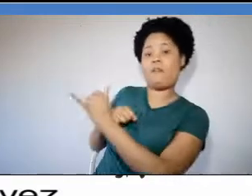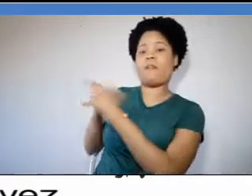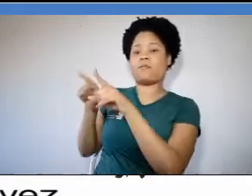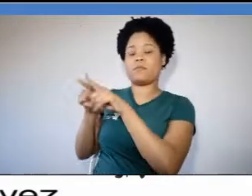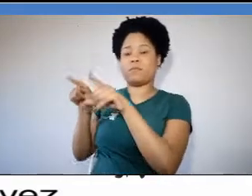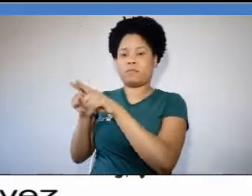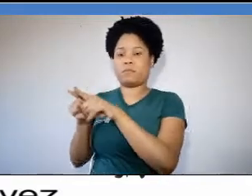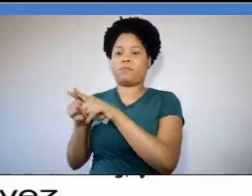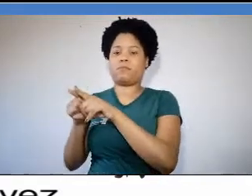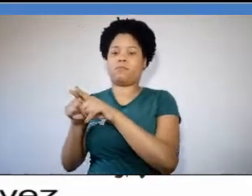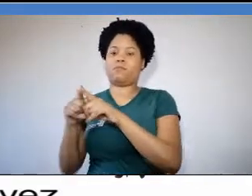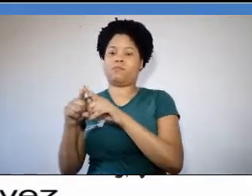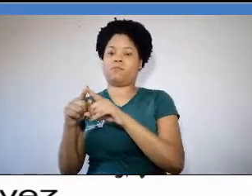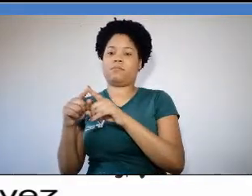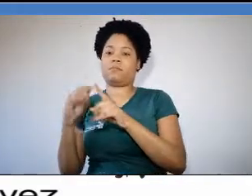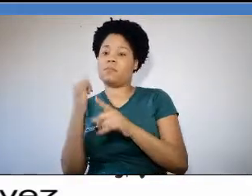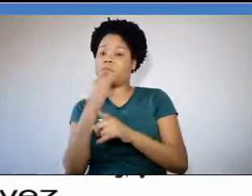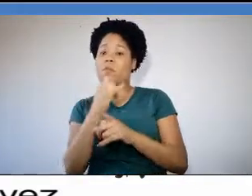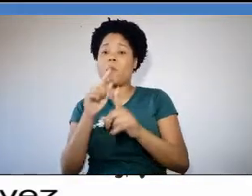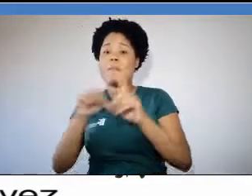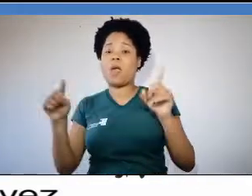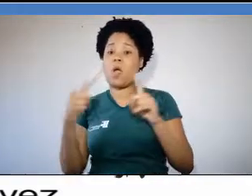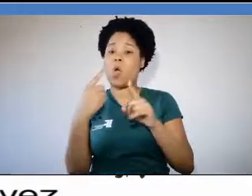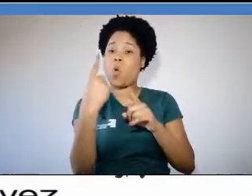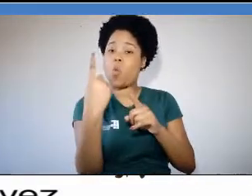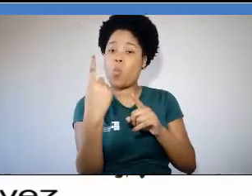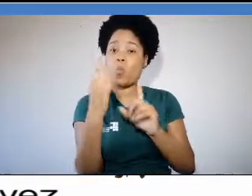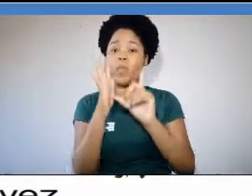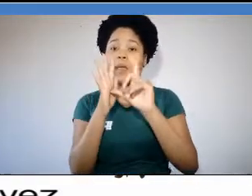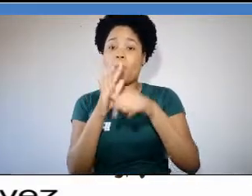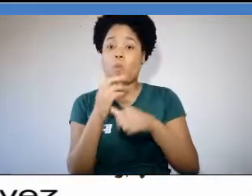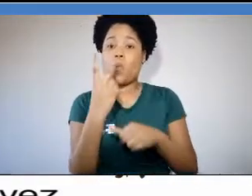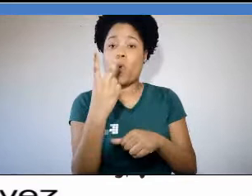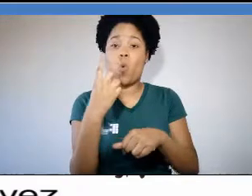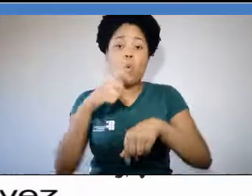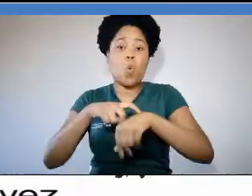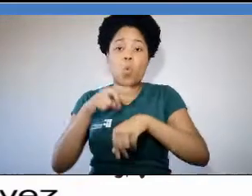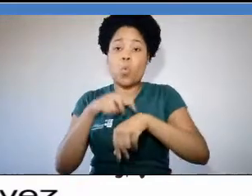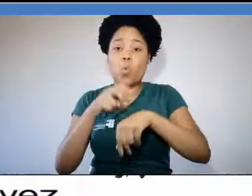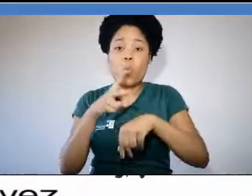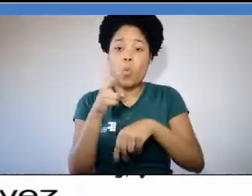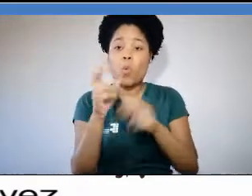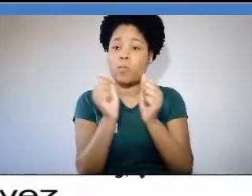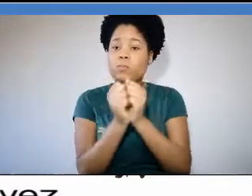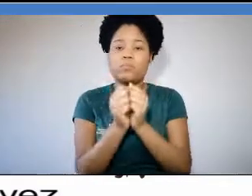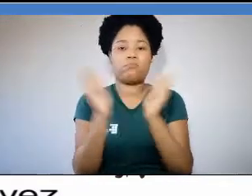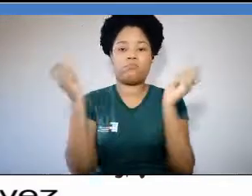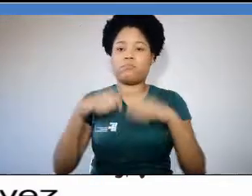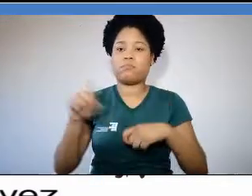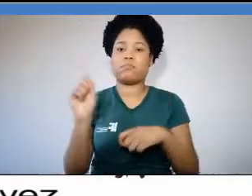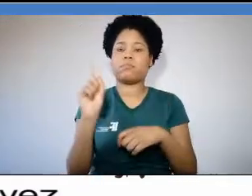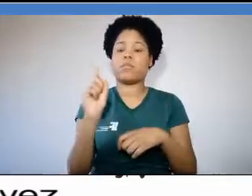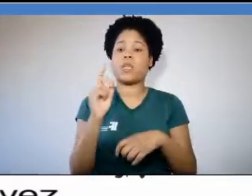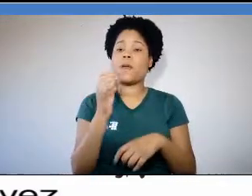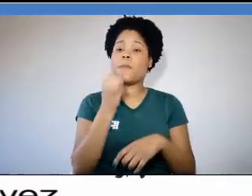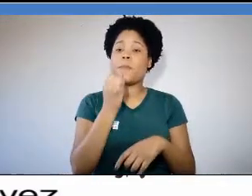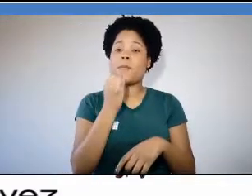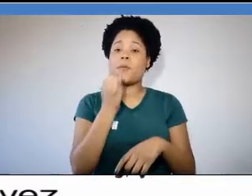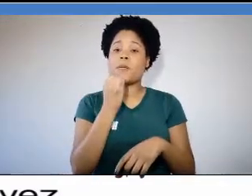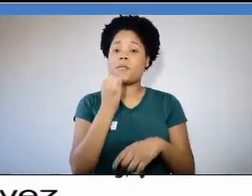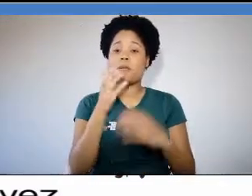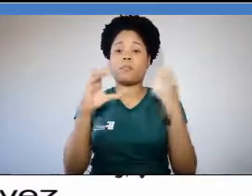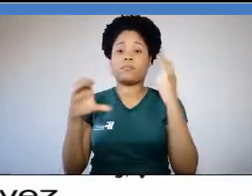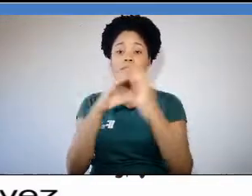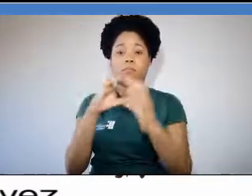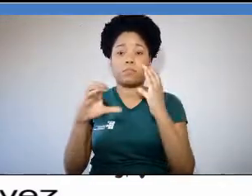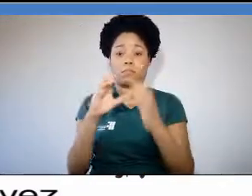também os dados para o transmissor. Só que um de cada vez, nunca ao mesmo tempo. Vamos dar um exemplo de